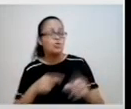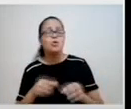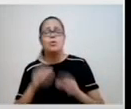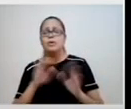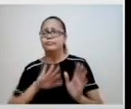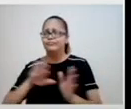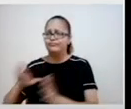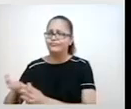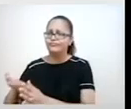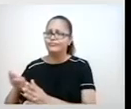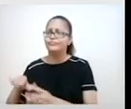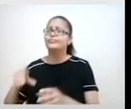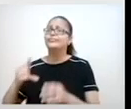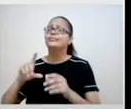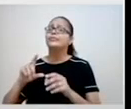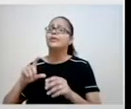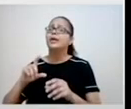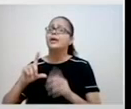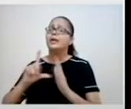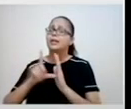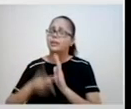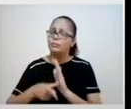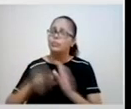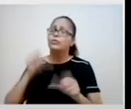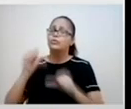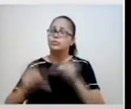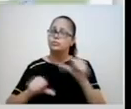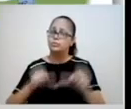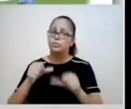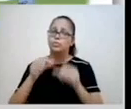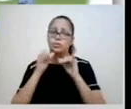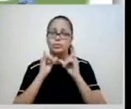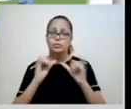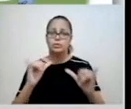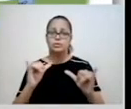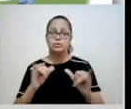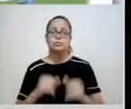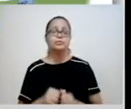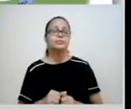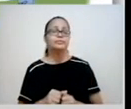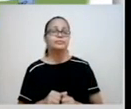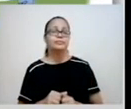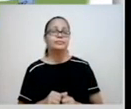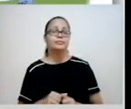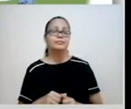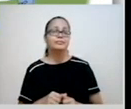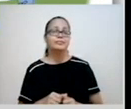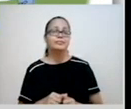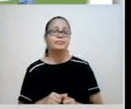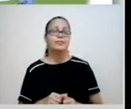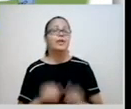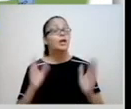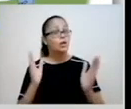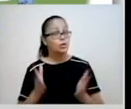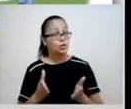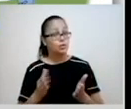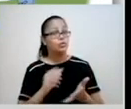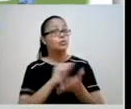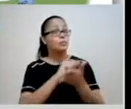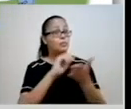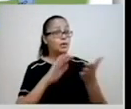para mudar o rumo da fala, o assunto que está dizendo. E aqui, para nós terminarmos hoje, nós vamos